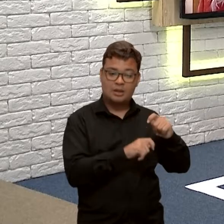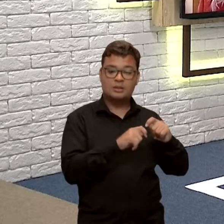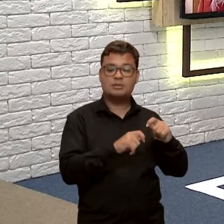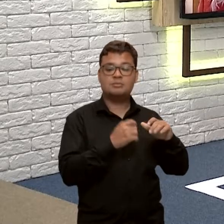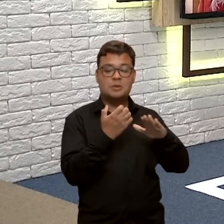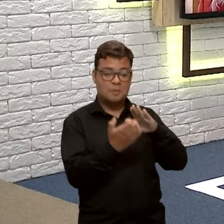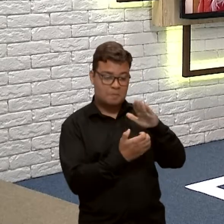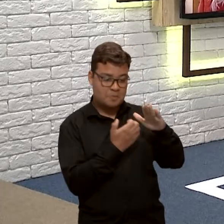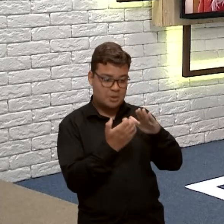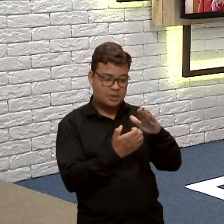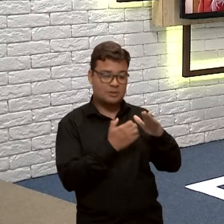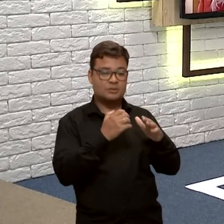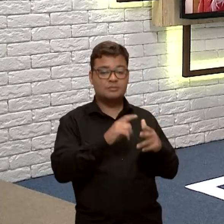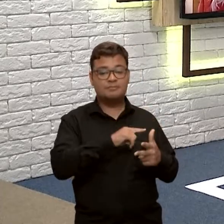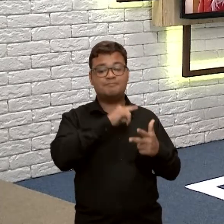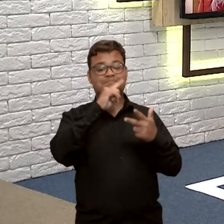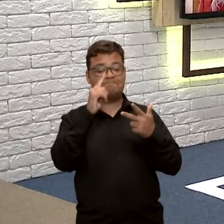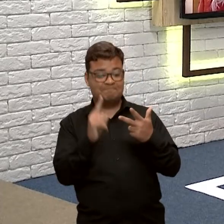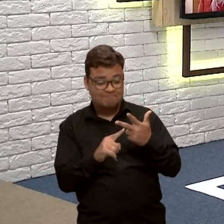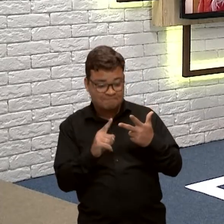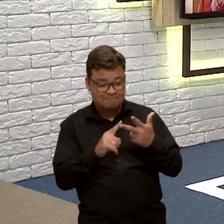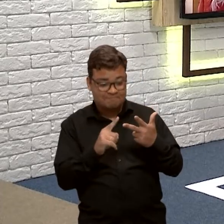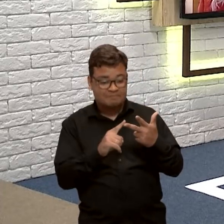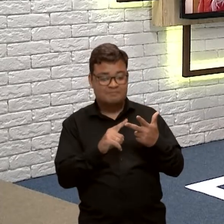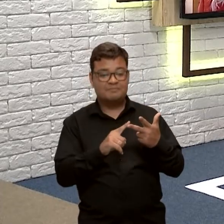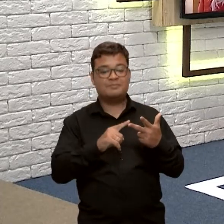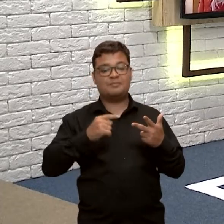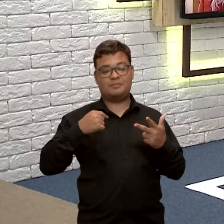empresas, e depois é que eu